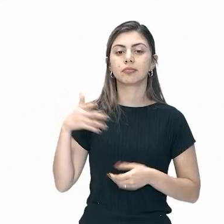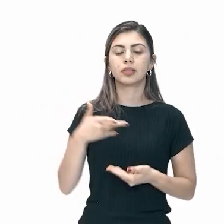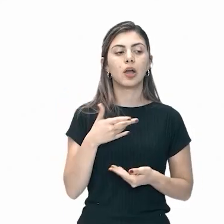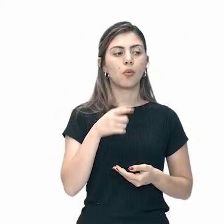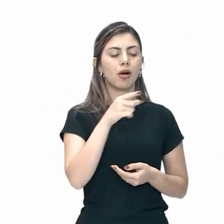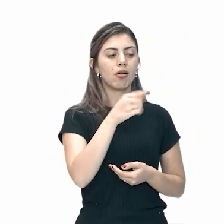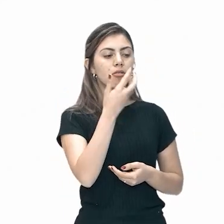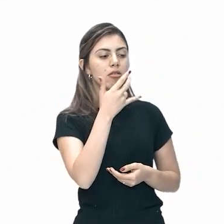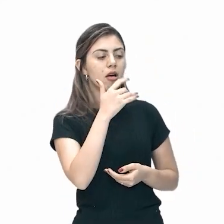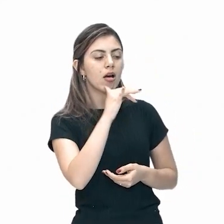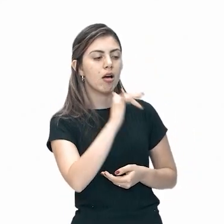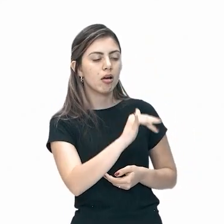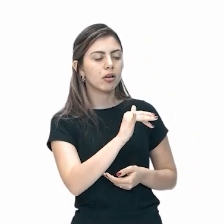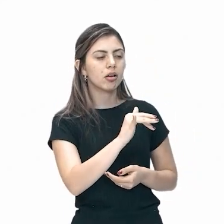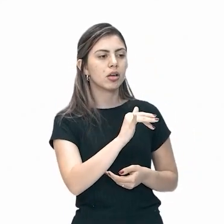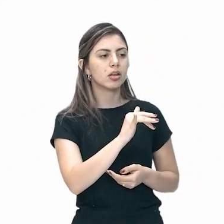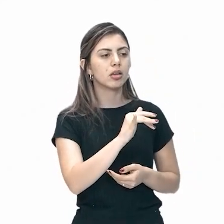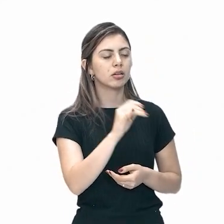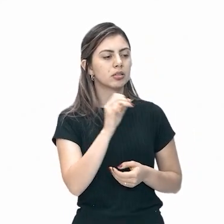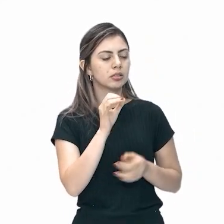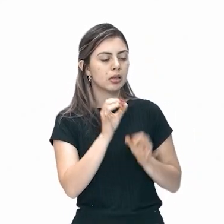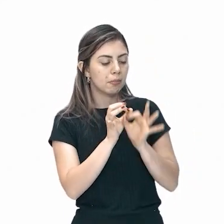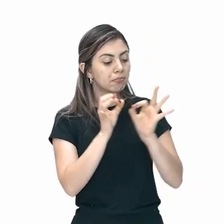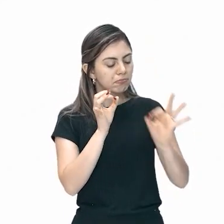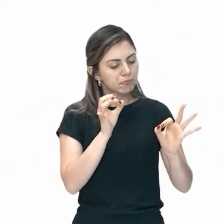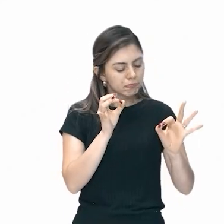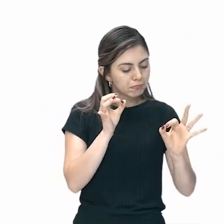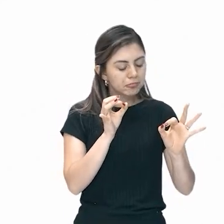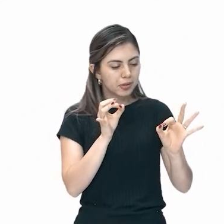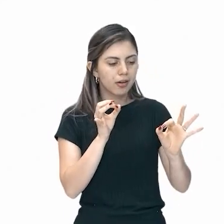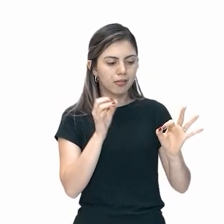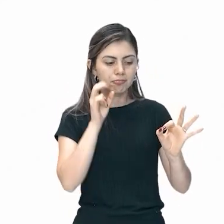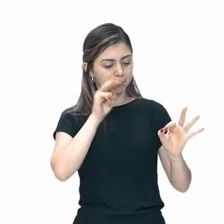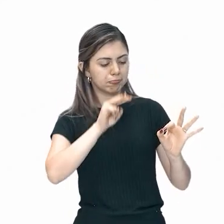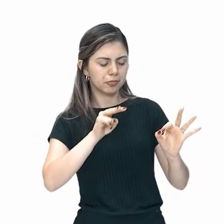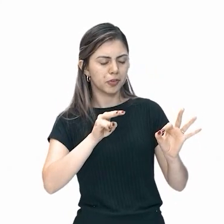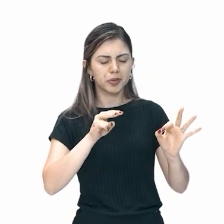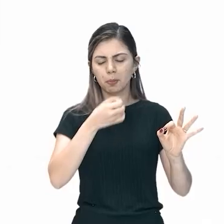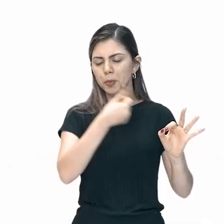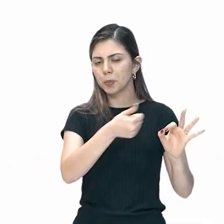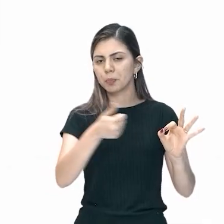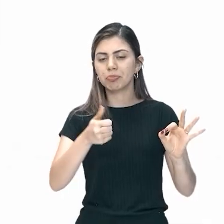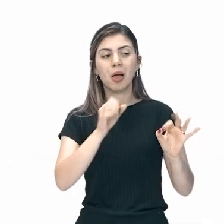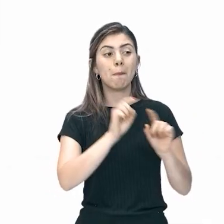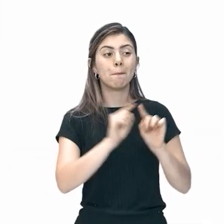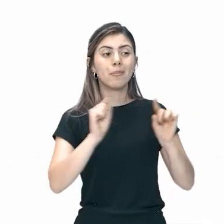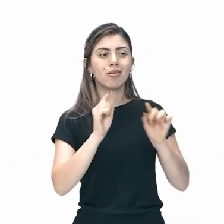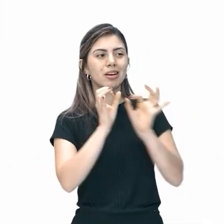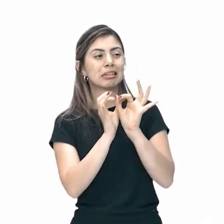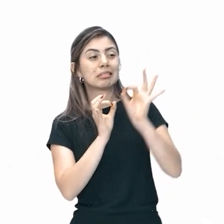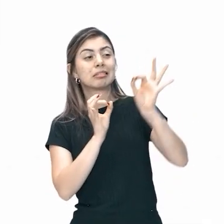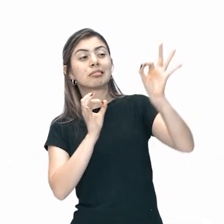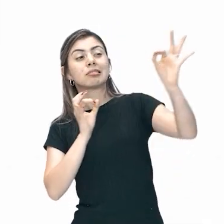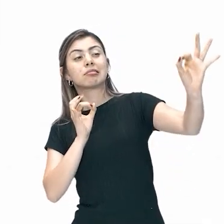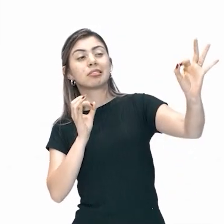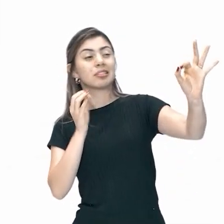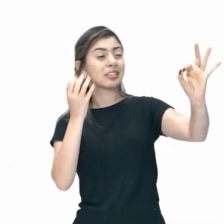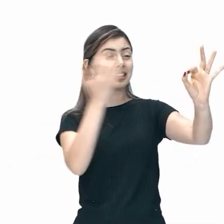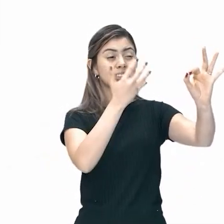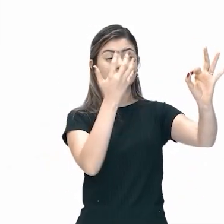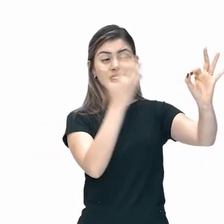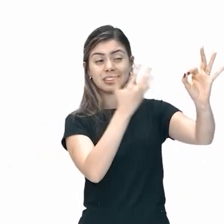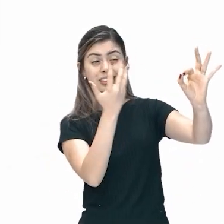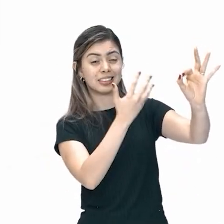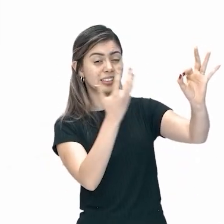consegue enxergar aquilo que está perto dela, que é a criança, mas lá ao fundo, ó, tudo embaça,